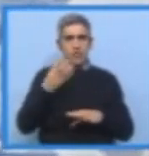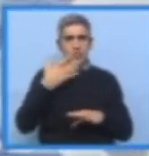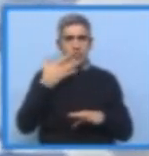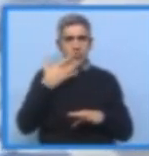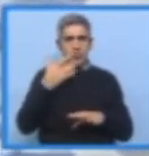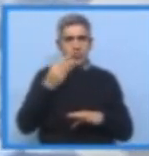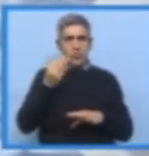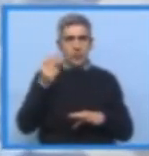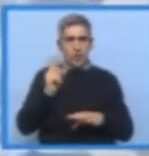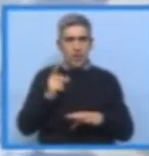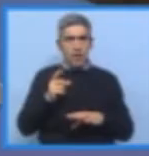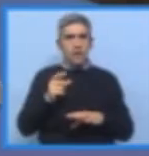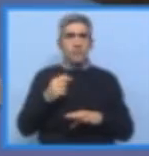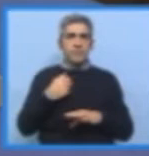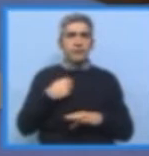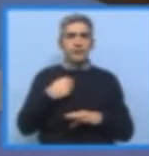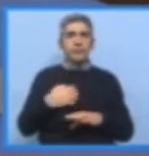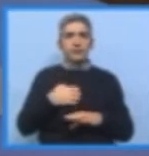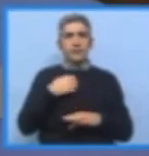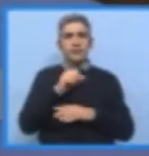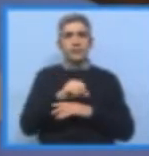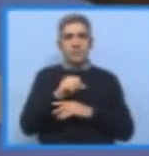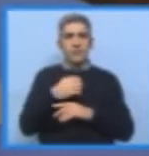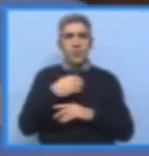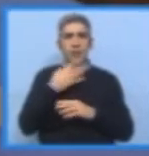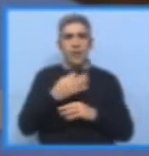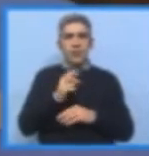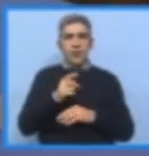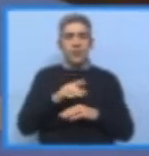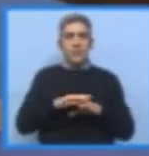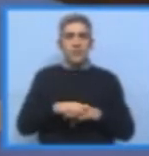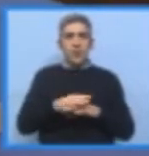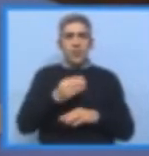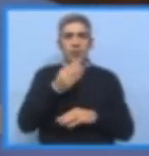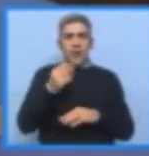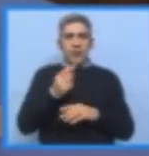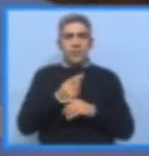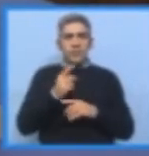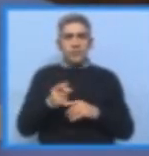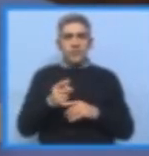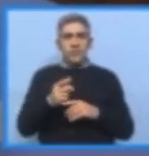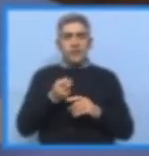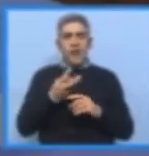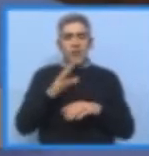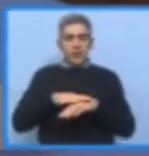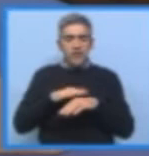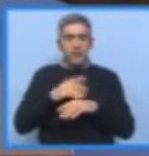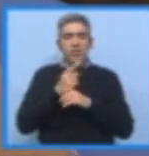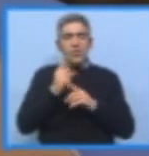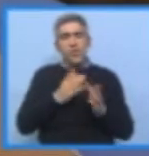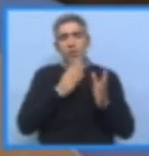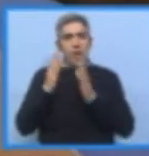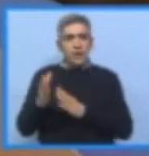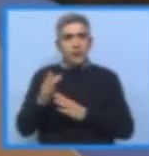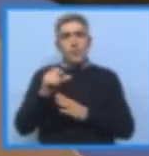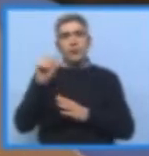pessoas utilizam-se mais esta decisão? Eu tenho essa convicção e essa certeza. Reanima-se muito por vários motivos. Por um lado,